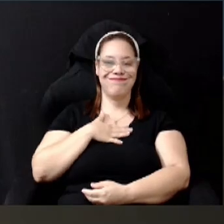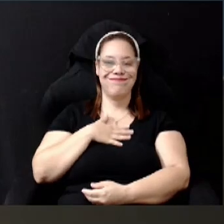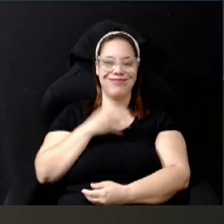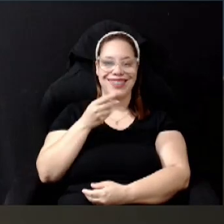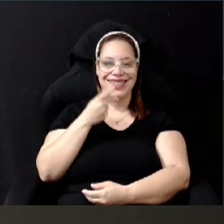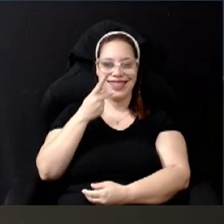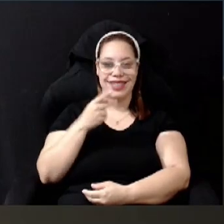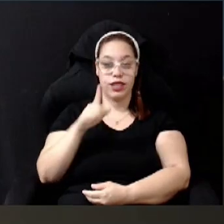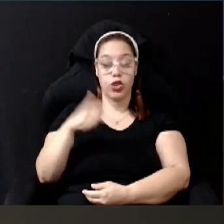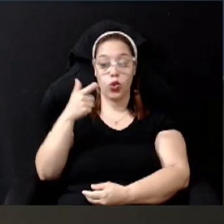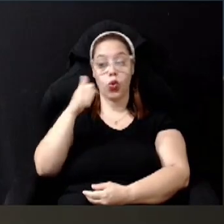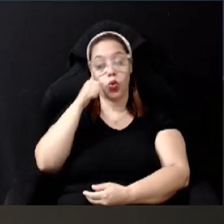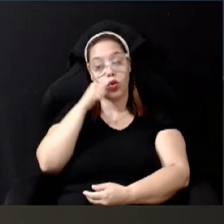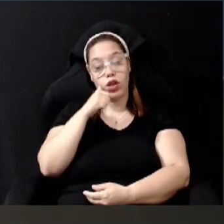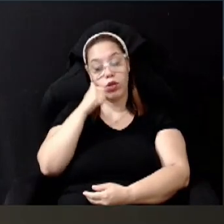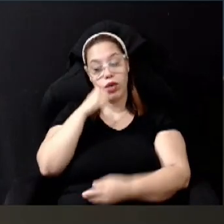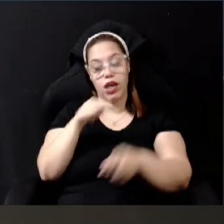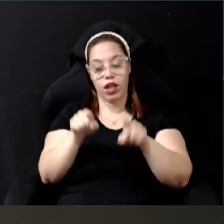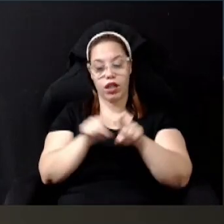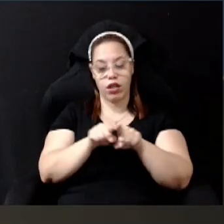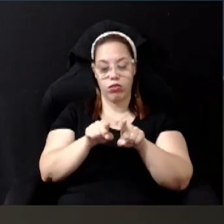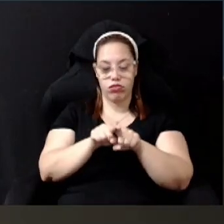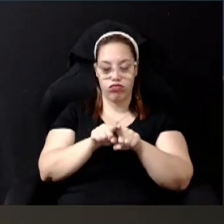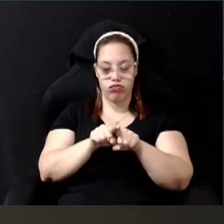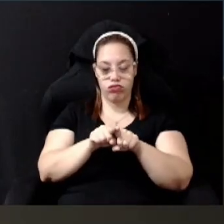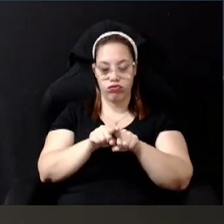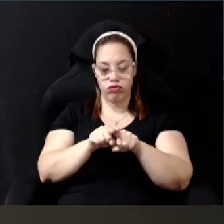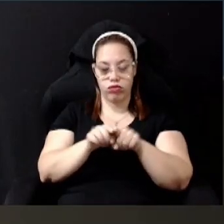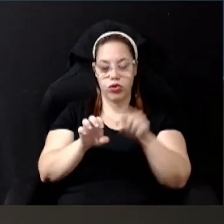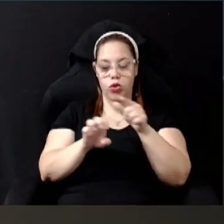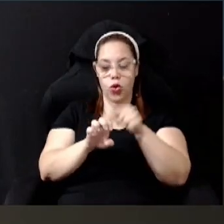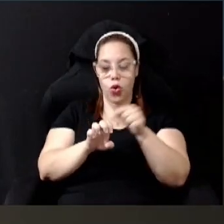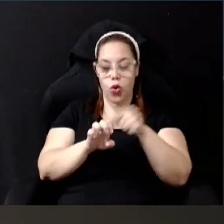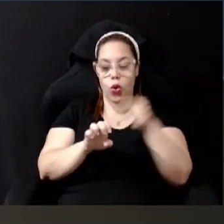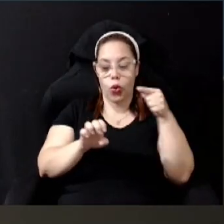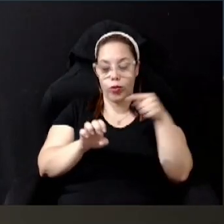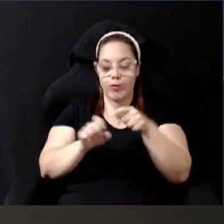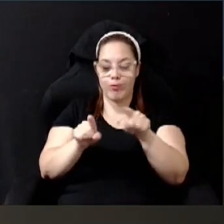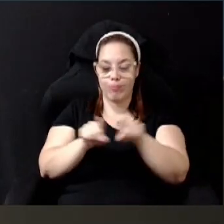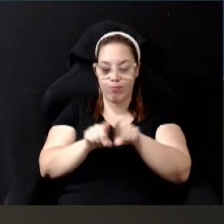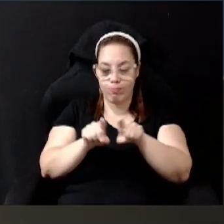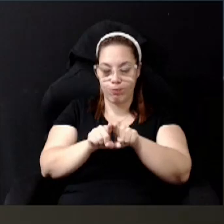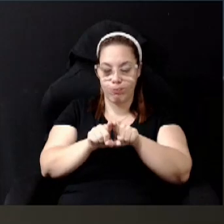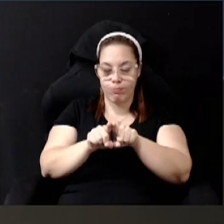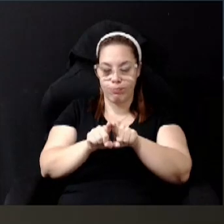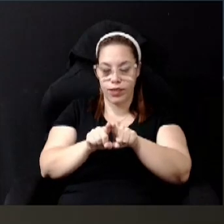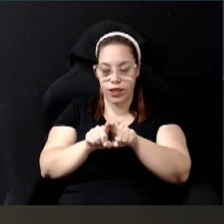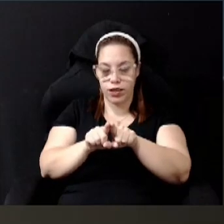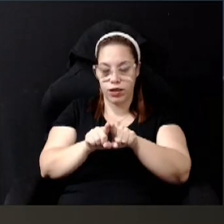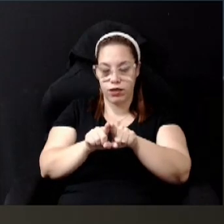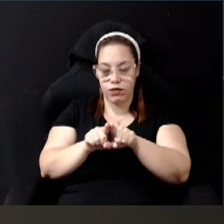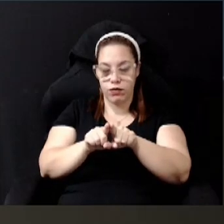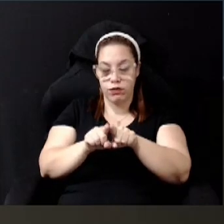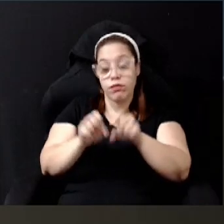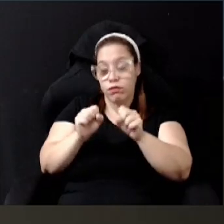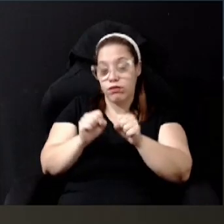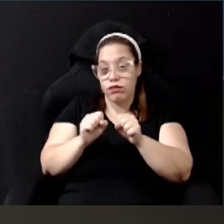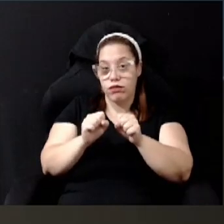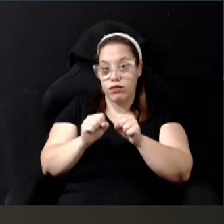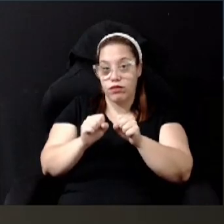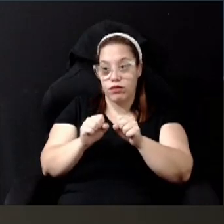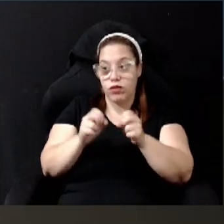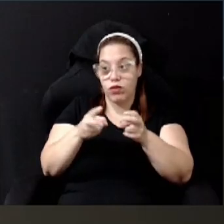mulheres também, com outras empreendedoras, para a gente poder enxergar,